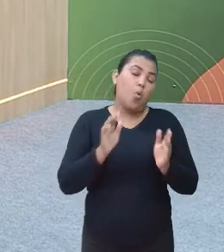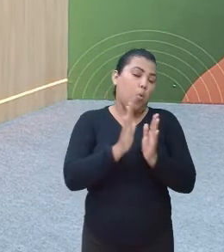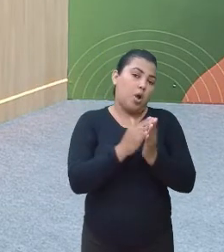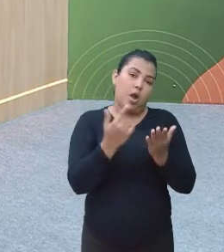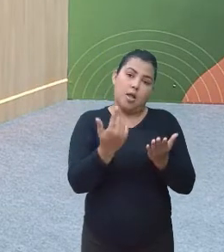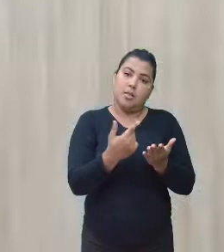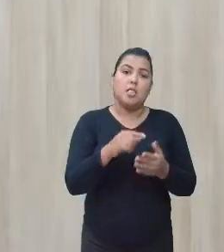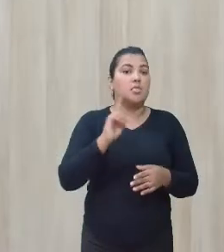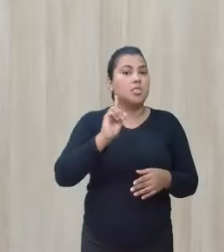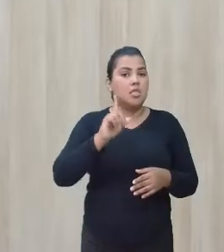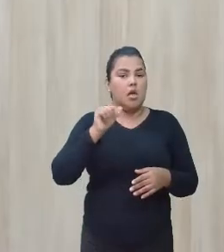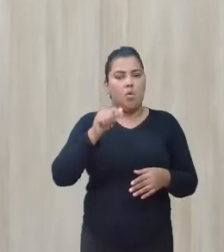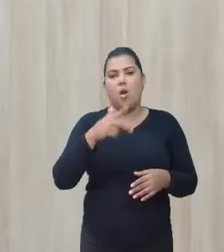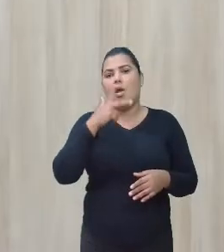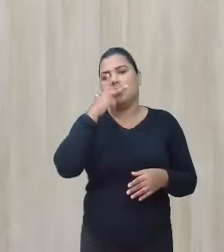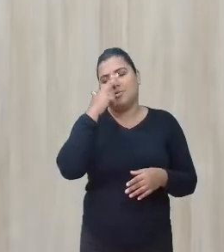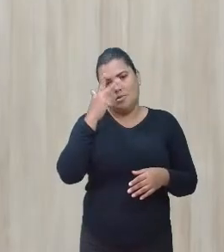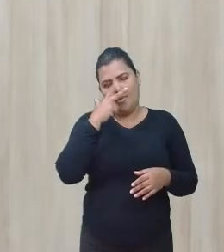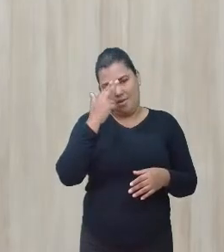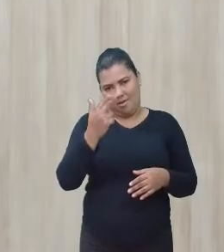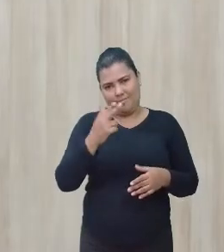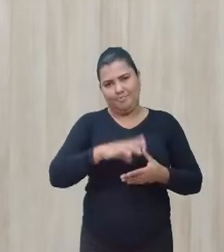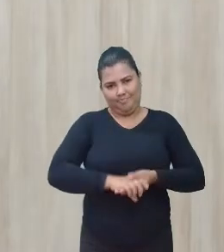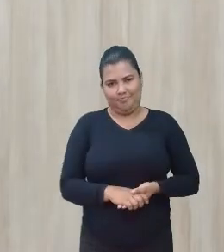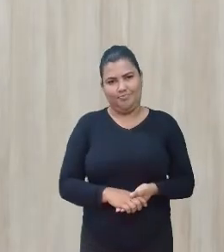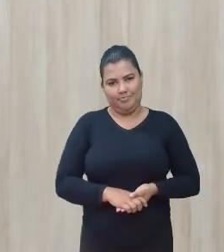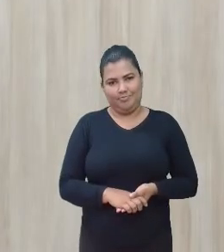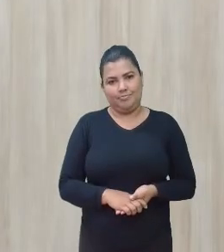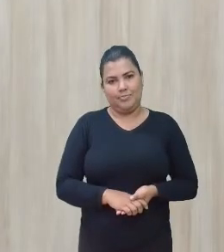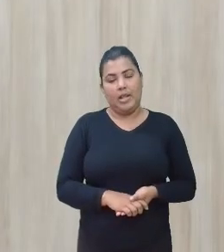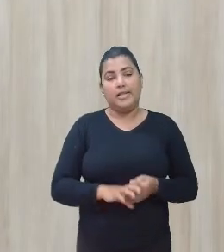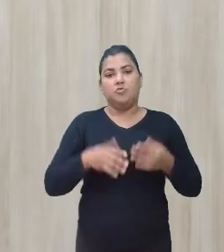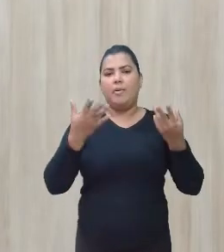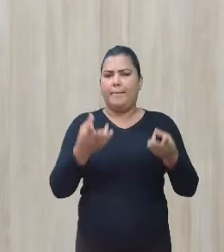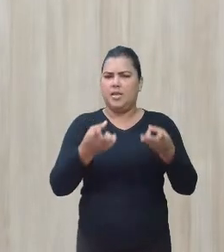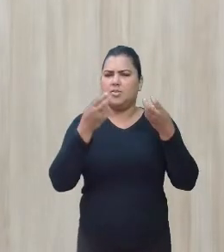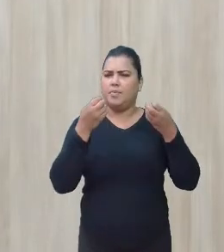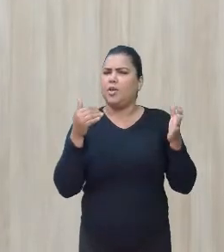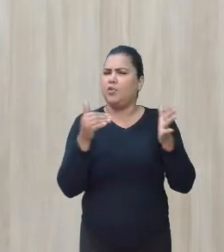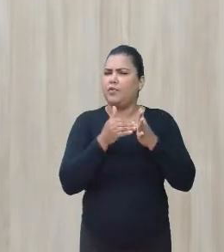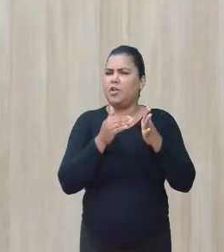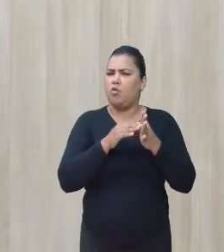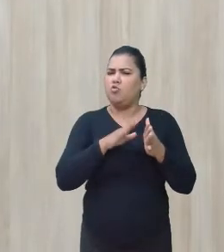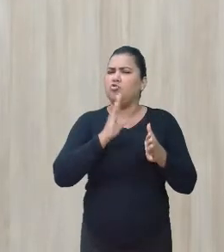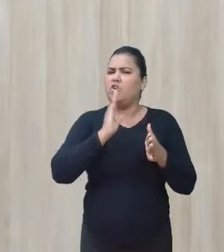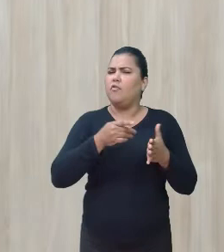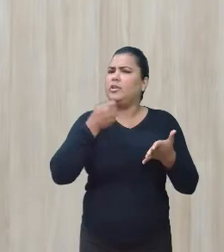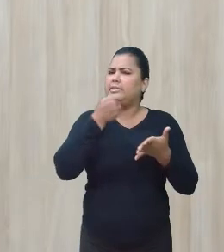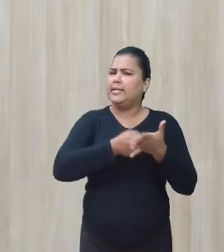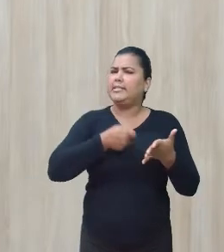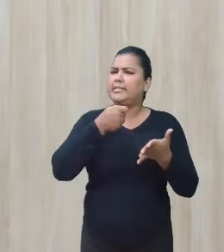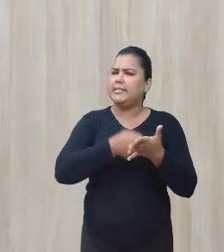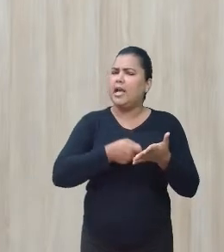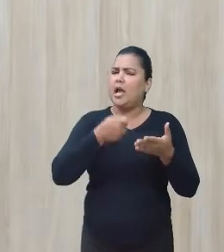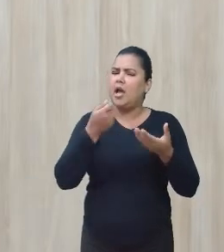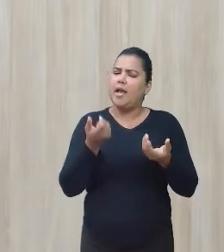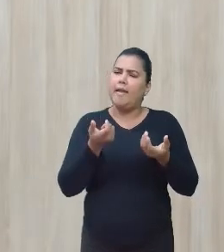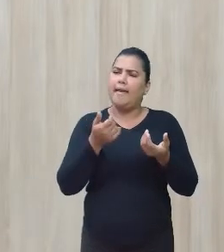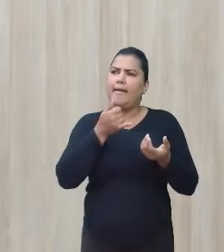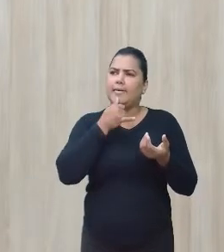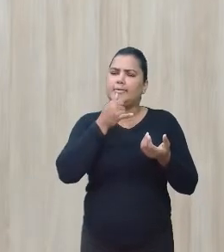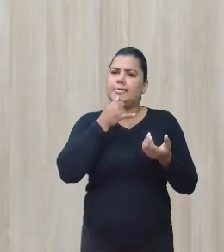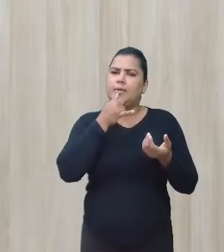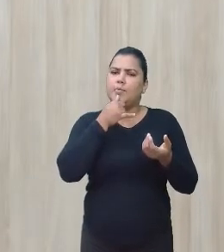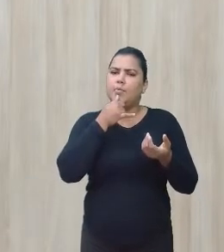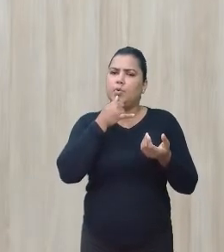certo? Então, a gente vai perceber que nessa parte final agora, eu já vou tentar fazer um gancho, fazer um